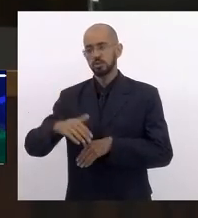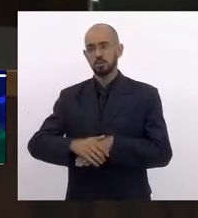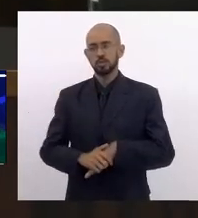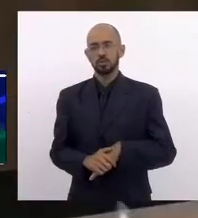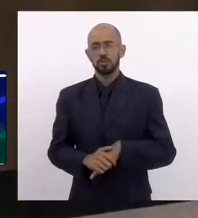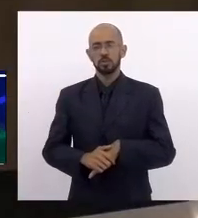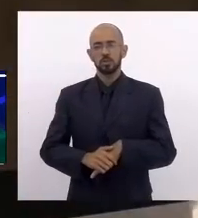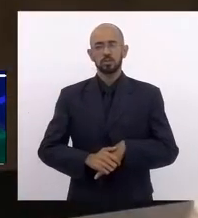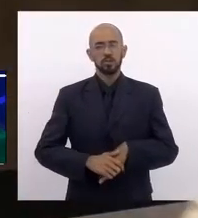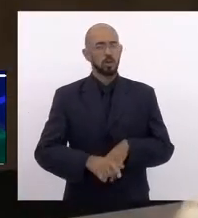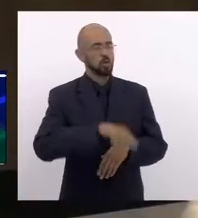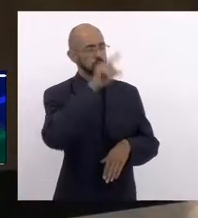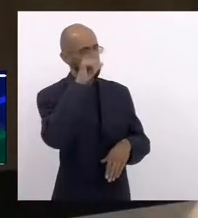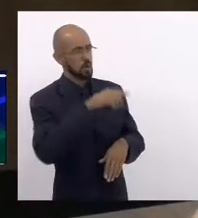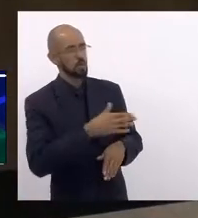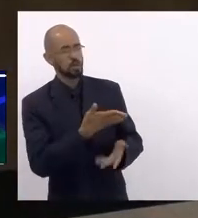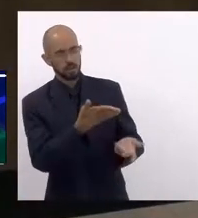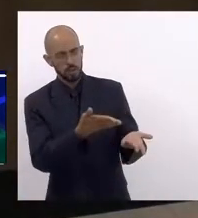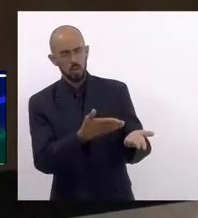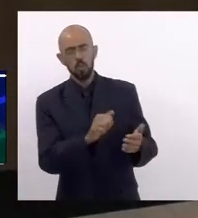Senhora presidente,